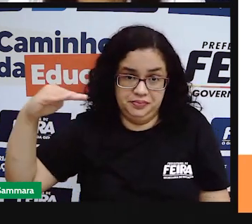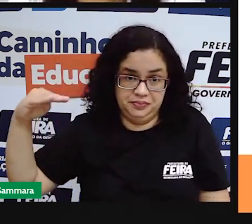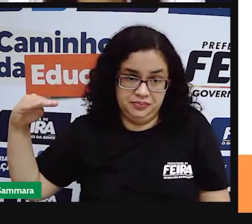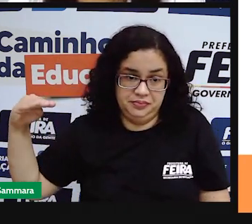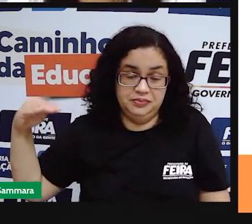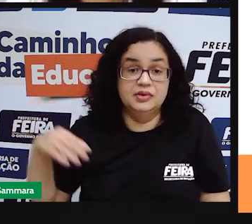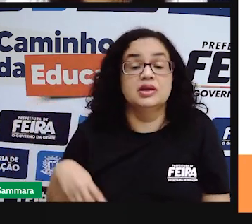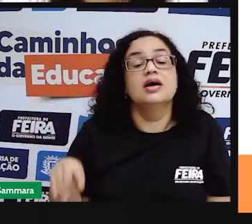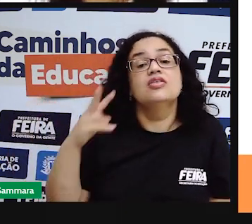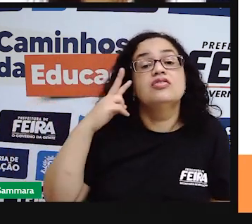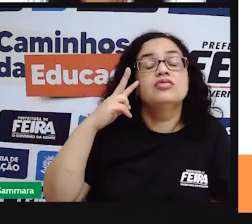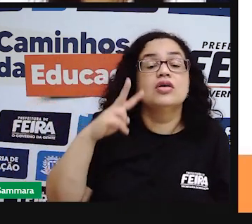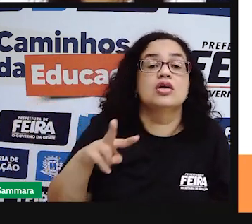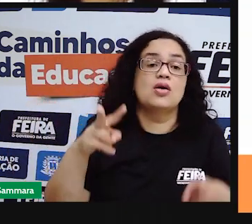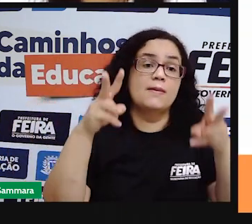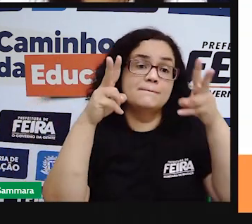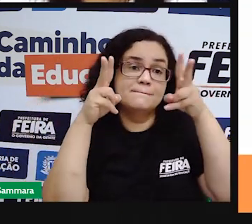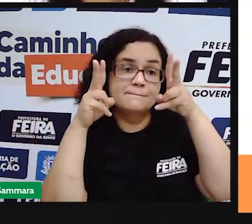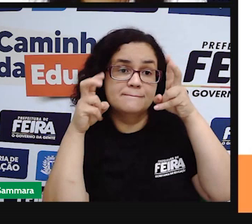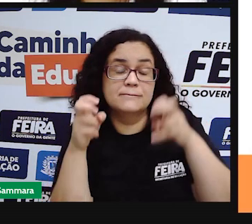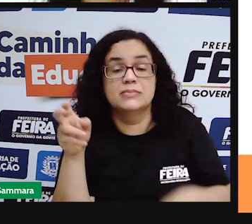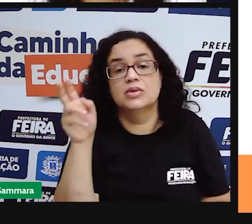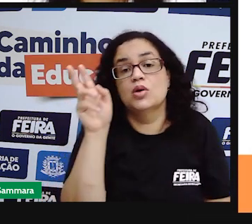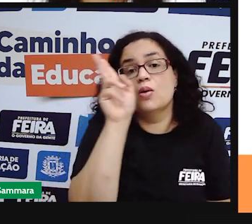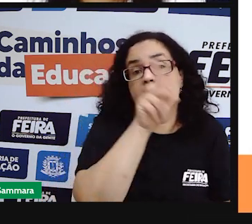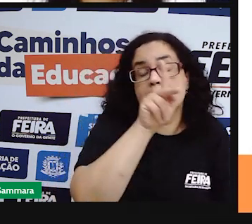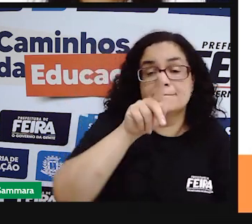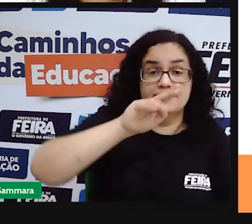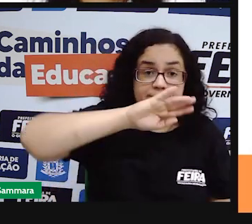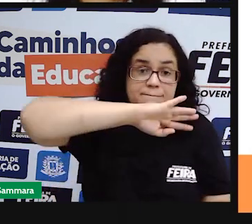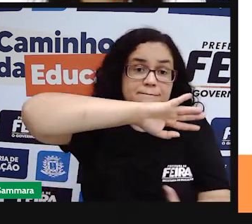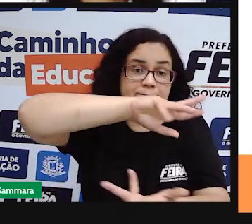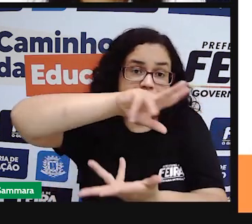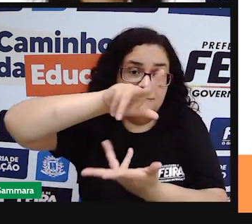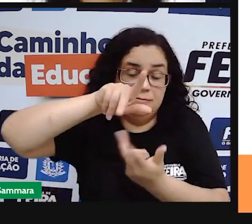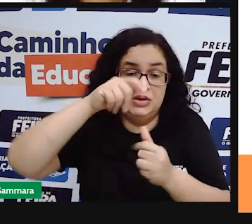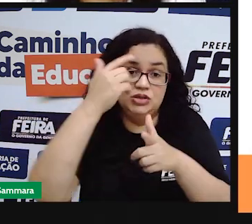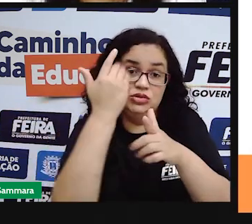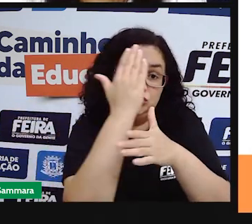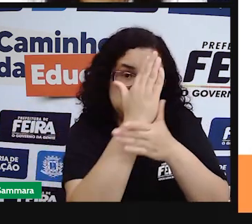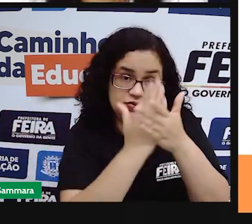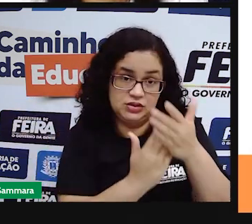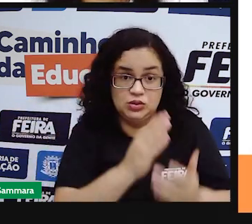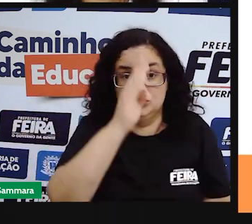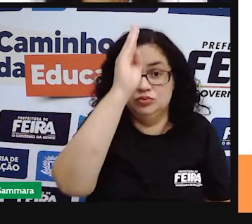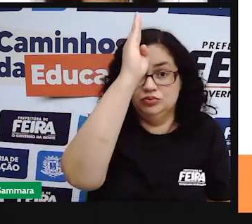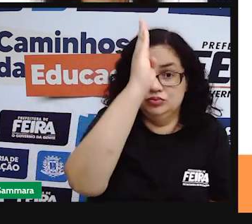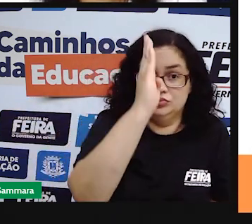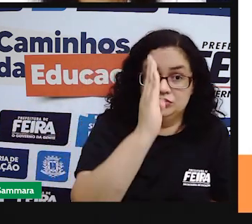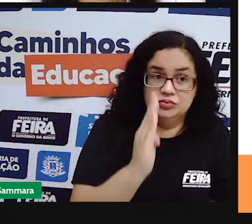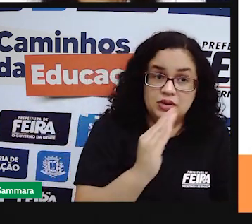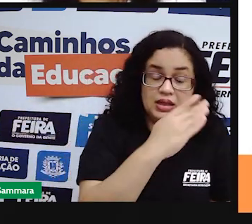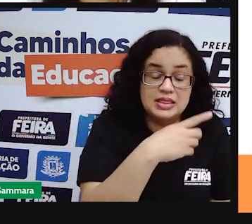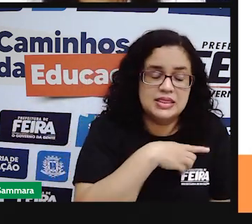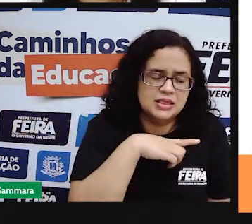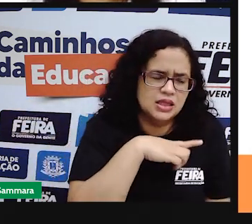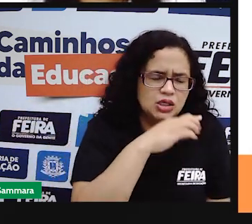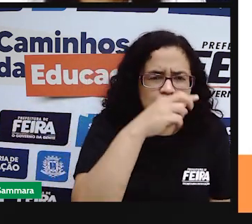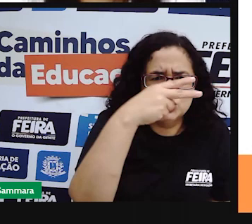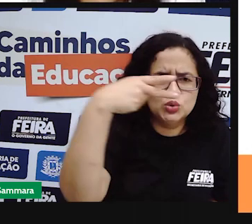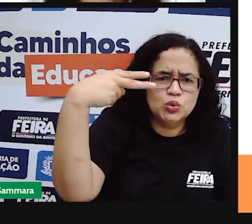gente observa aí, ó, a Pro colocou esse planeta com a divisão, tá vendo? E aí tem duas linhas